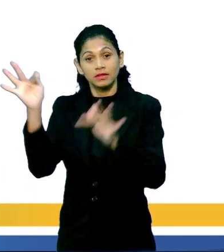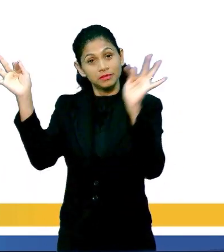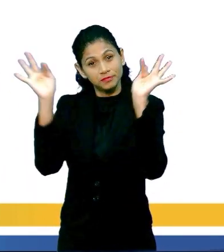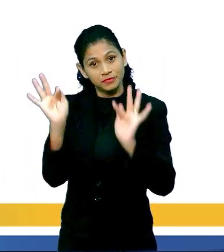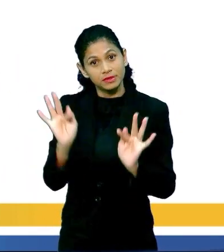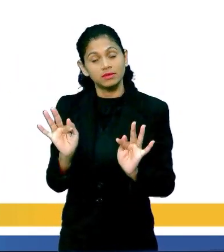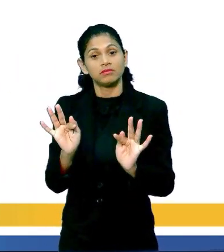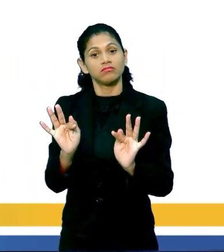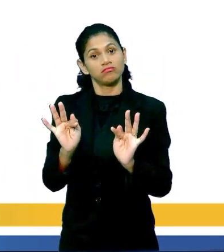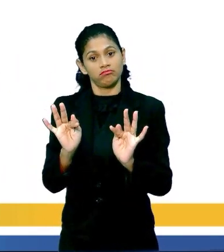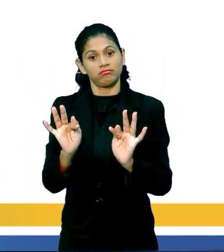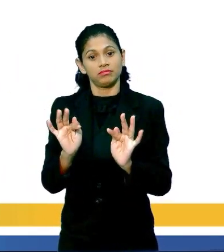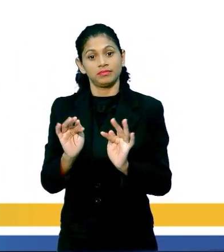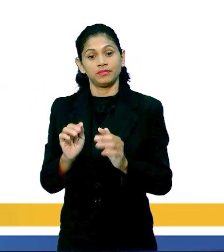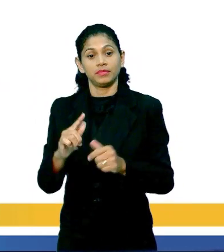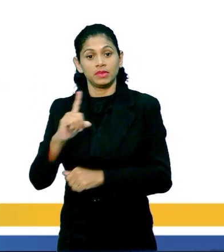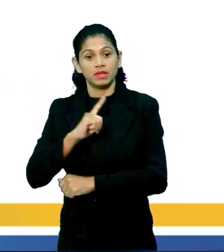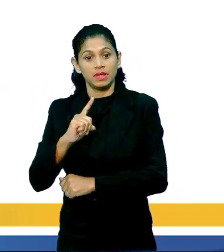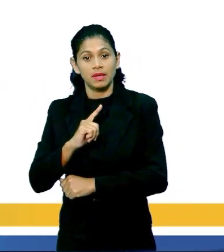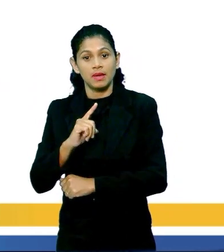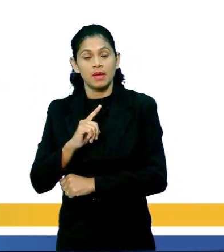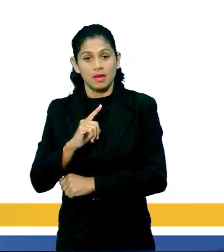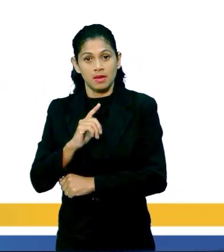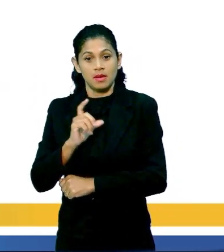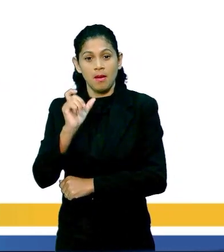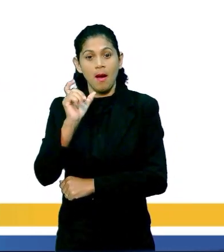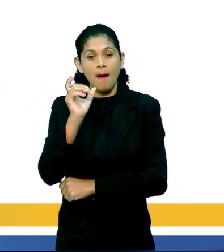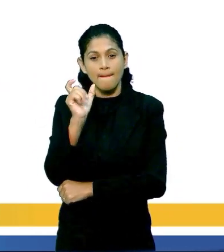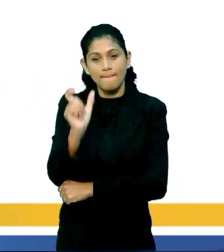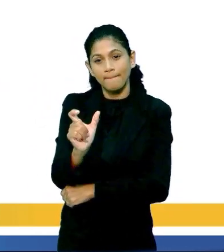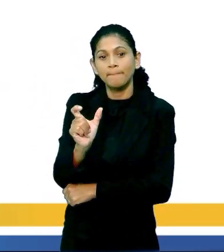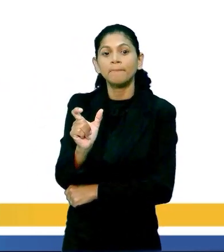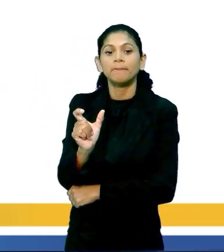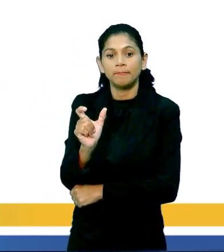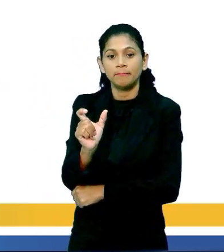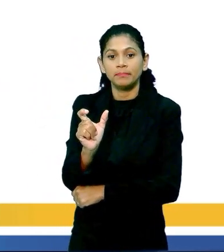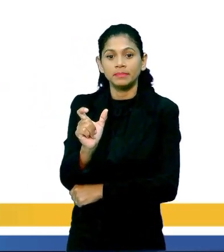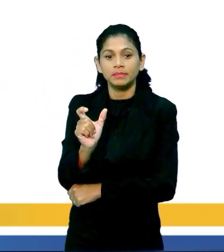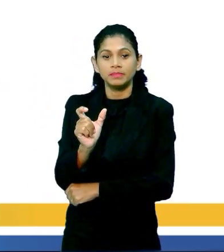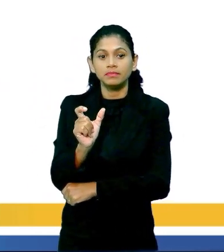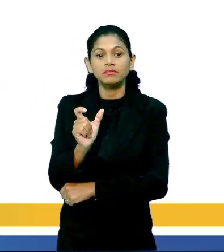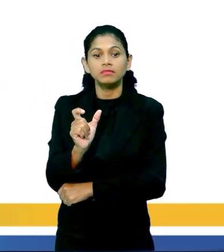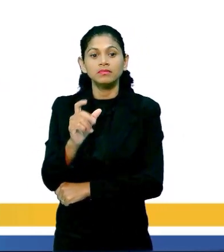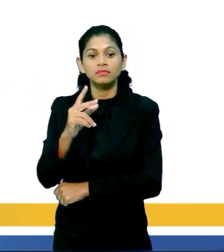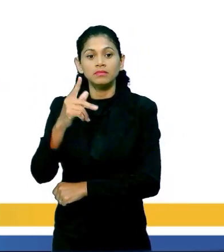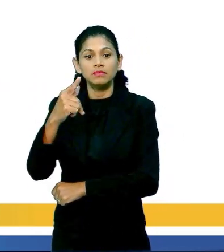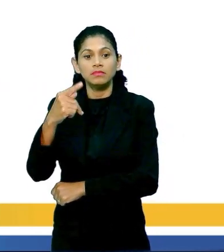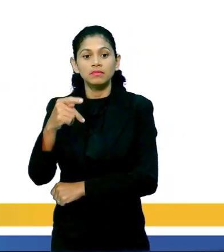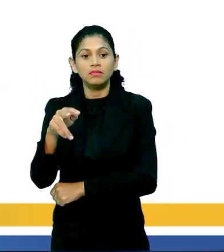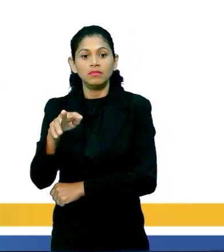temos a palavra pretended, que significa fingiu e não pretendeu.